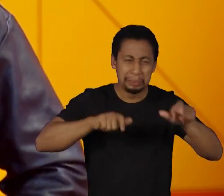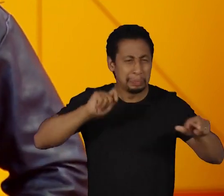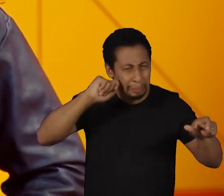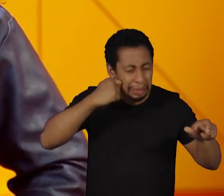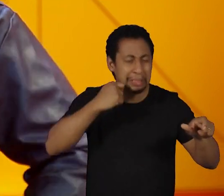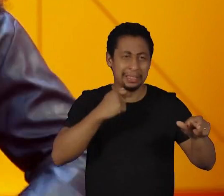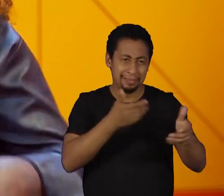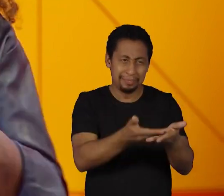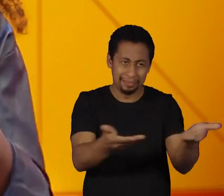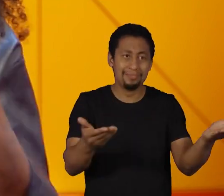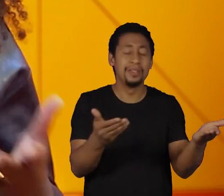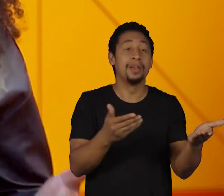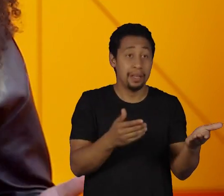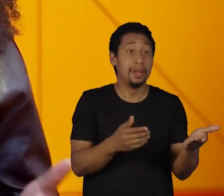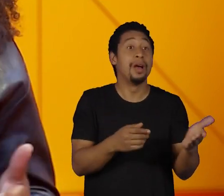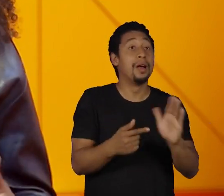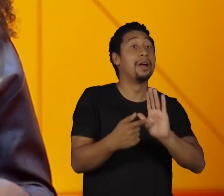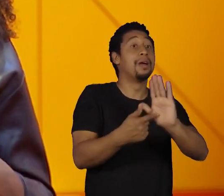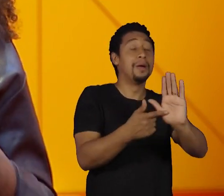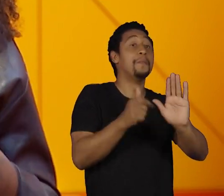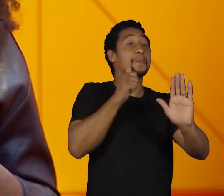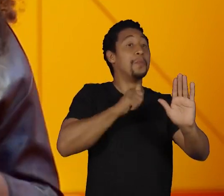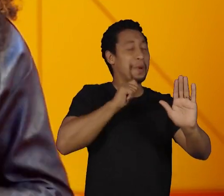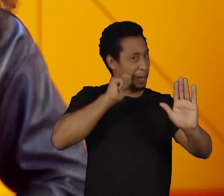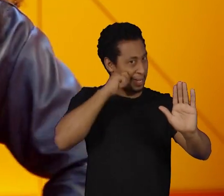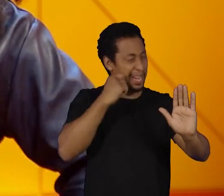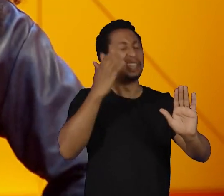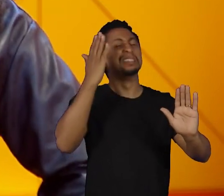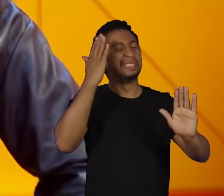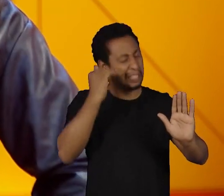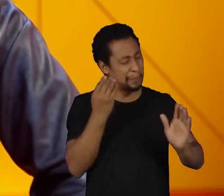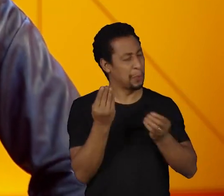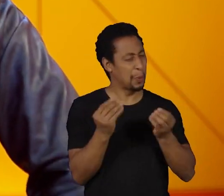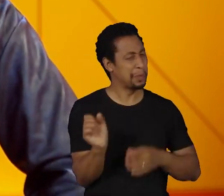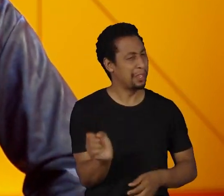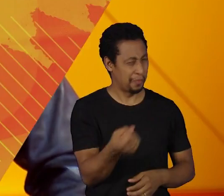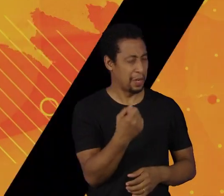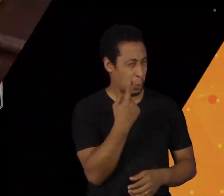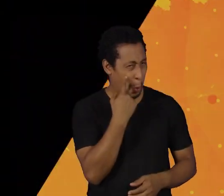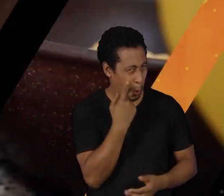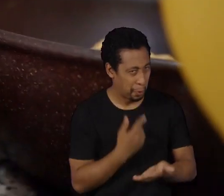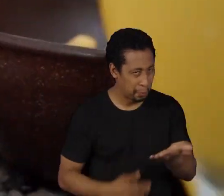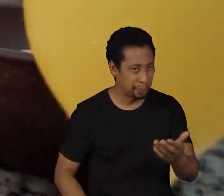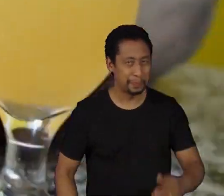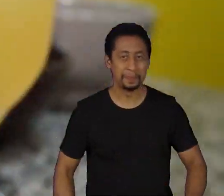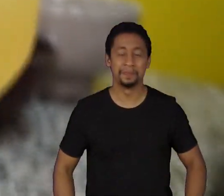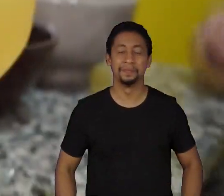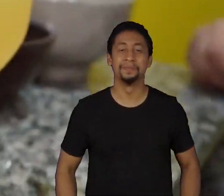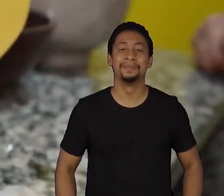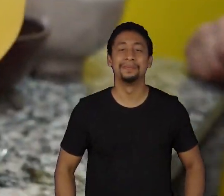envolvidas. Essas mulheres estão provando que entendem muito do assunto. Vamos descobrir?